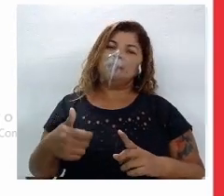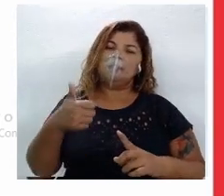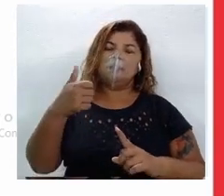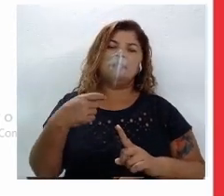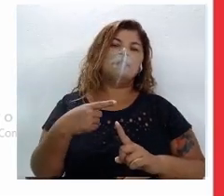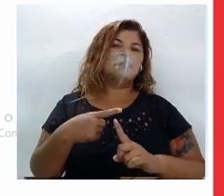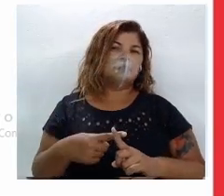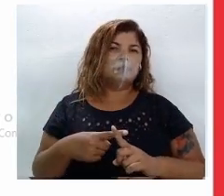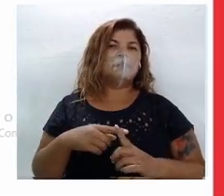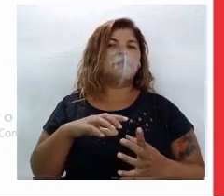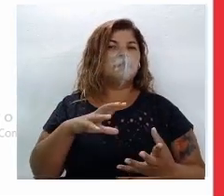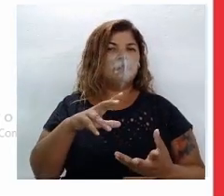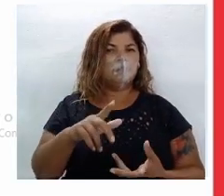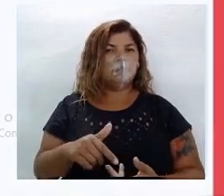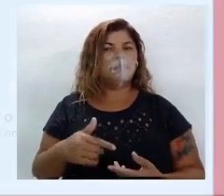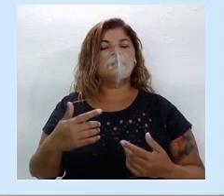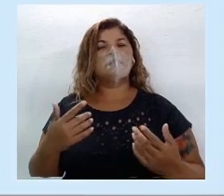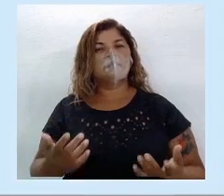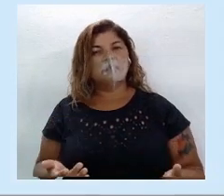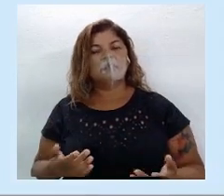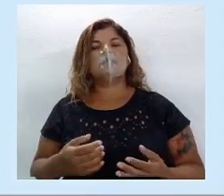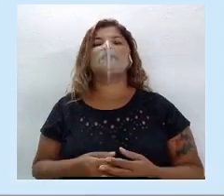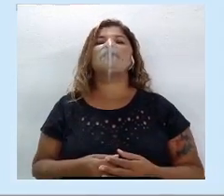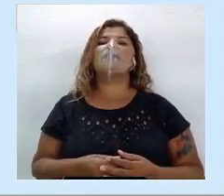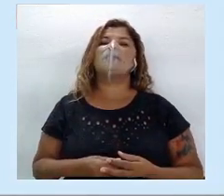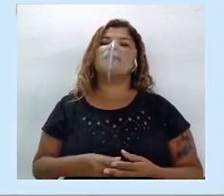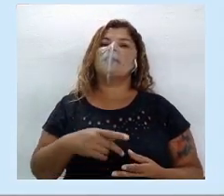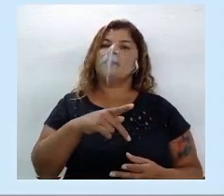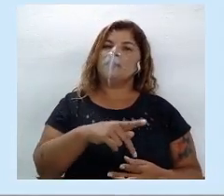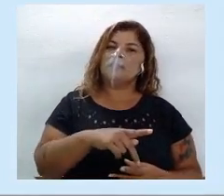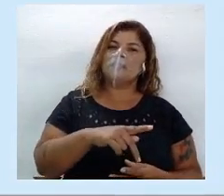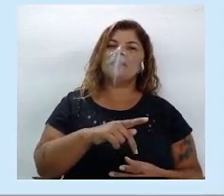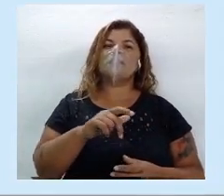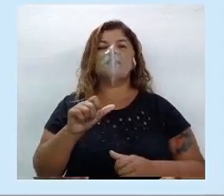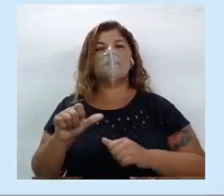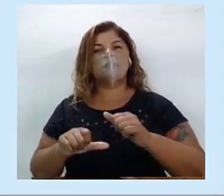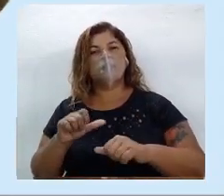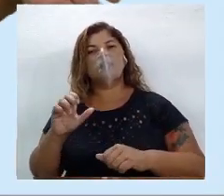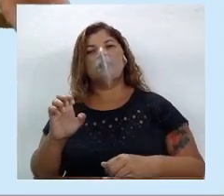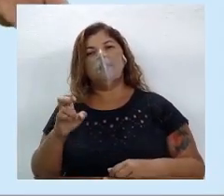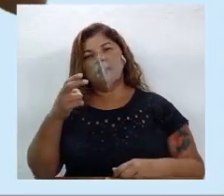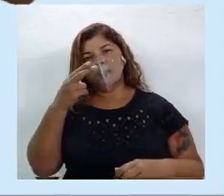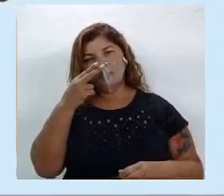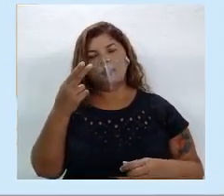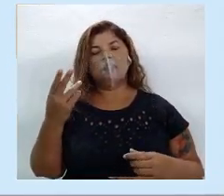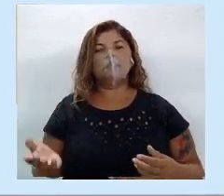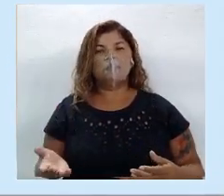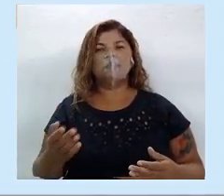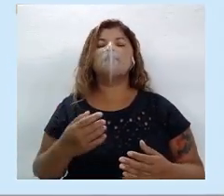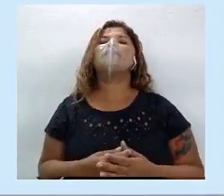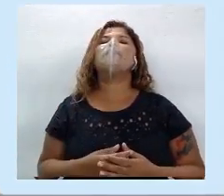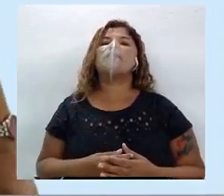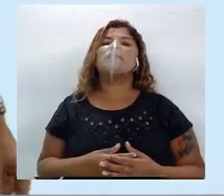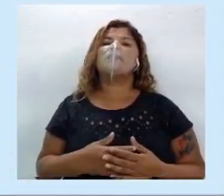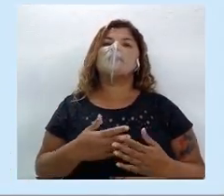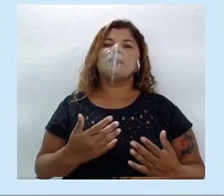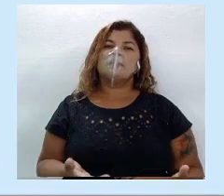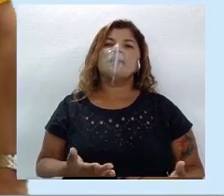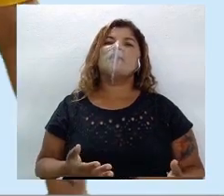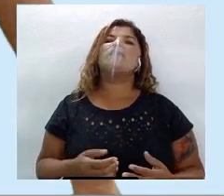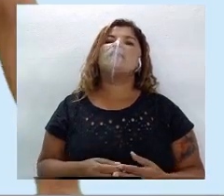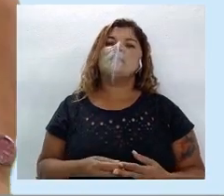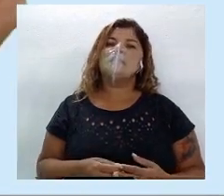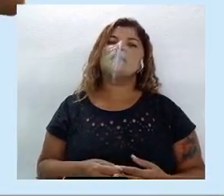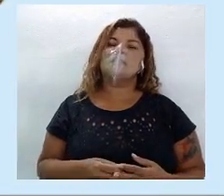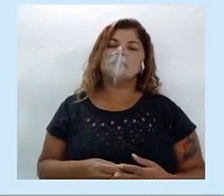mais positiva e universal. Não que seja errado, mas tirando. Então, protestante, evangélico, pode-se